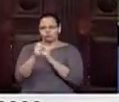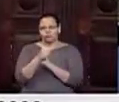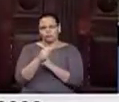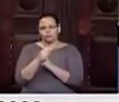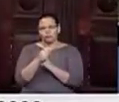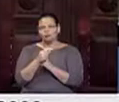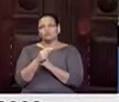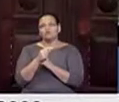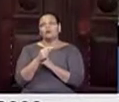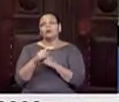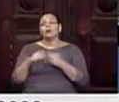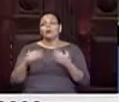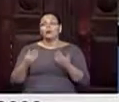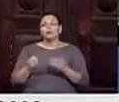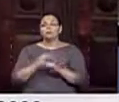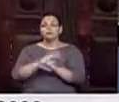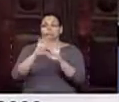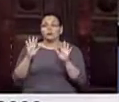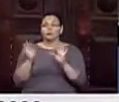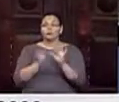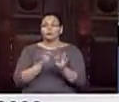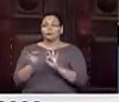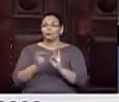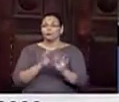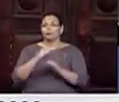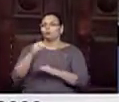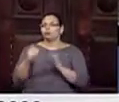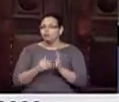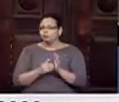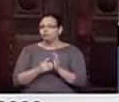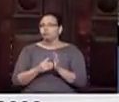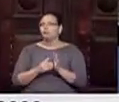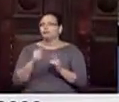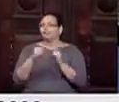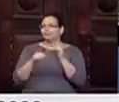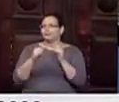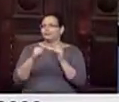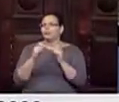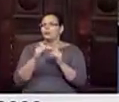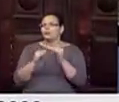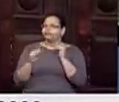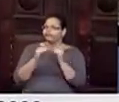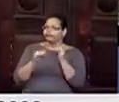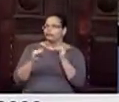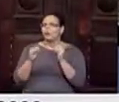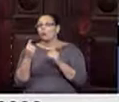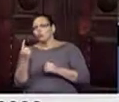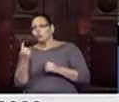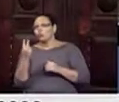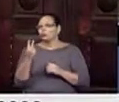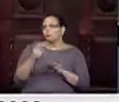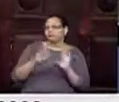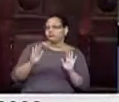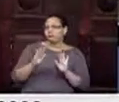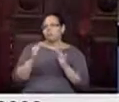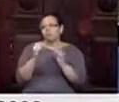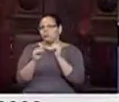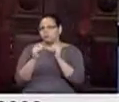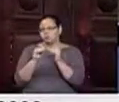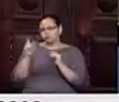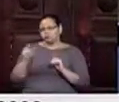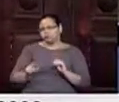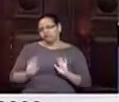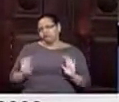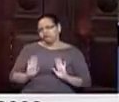declarou claramente que é a favor do projeto como um todo discorda de um outro ponto do projeto porque ele tem